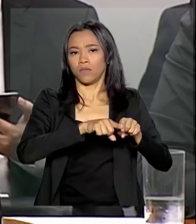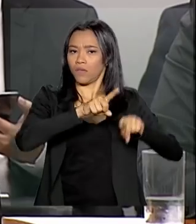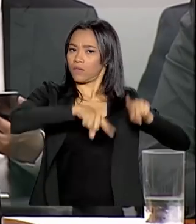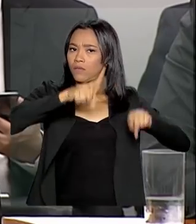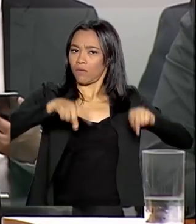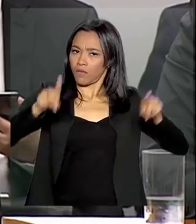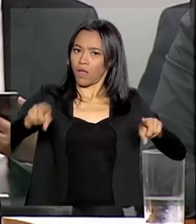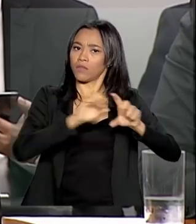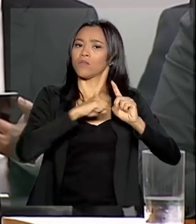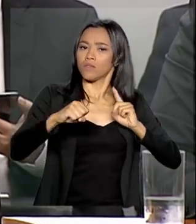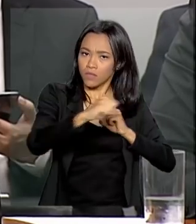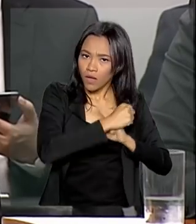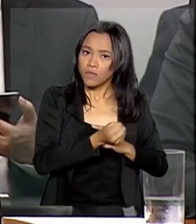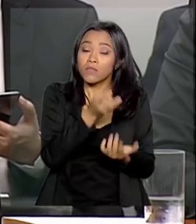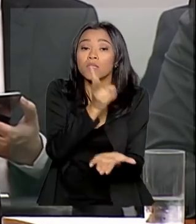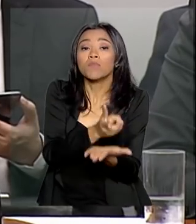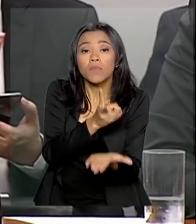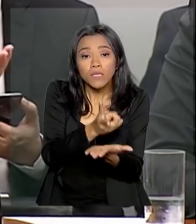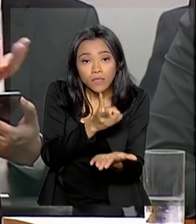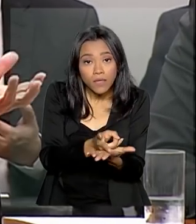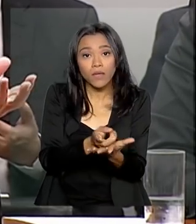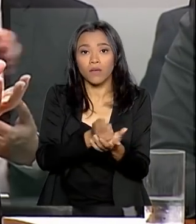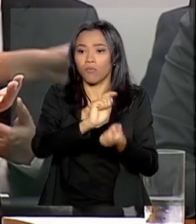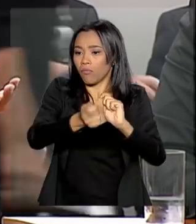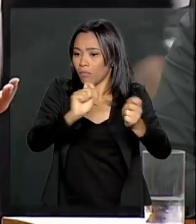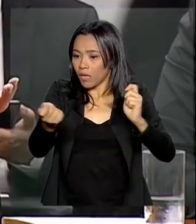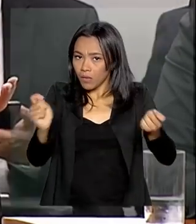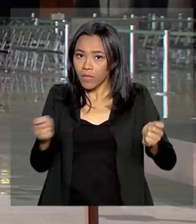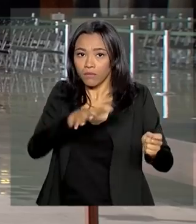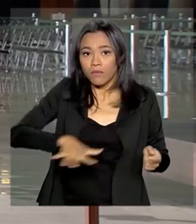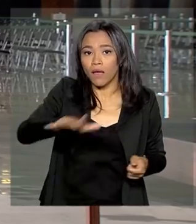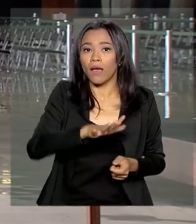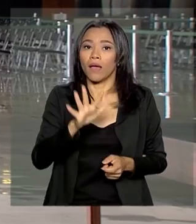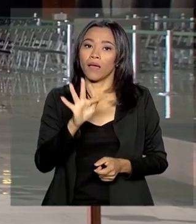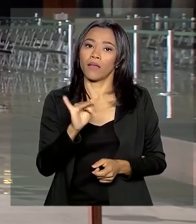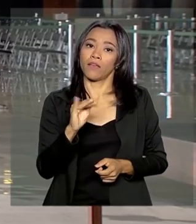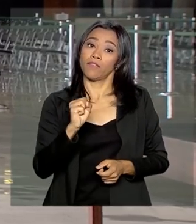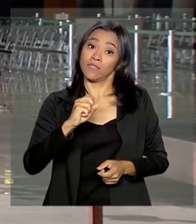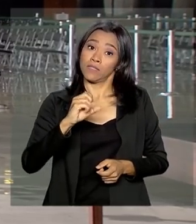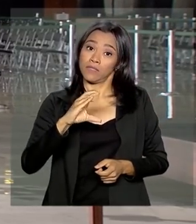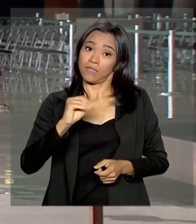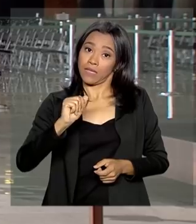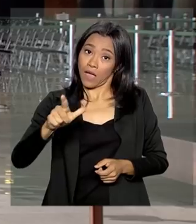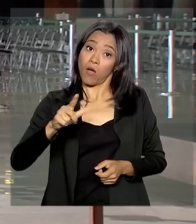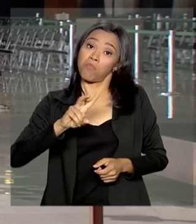a sustentabilidade fiscal de um regime que está condenado.